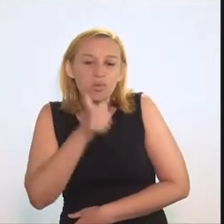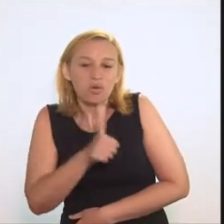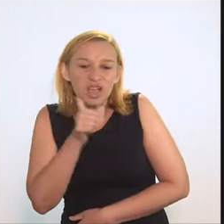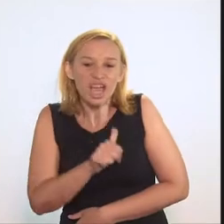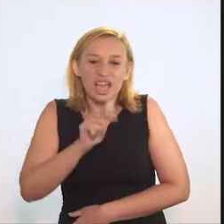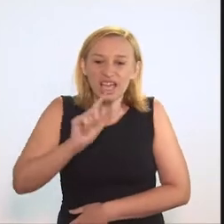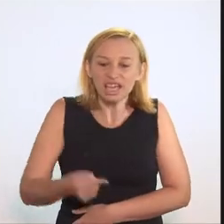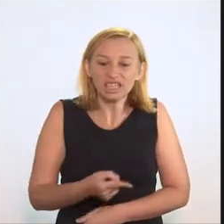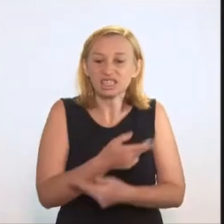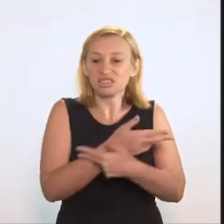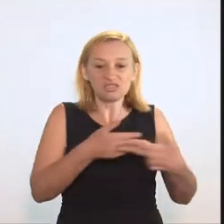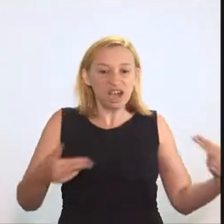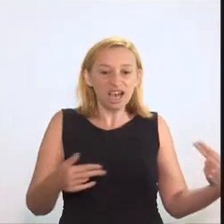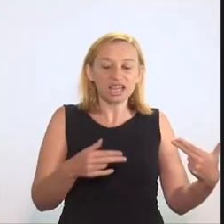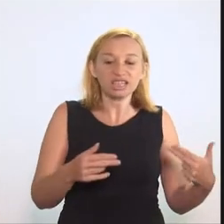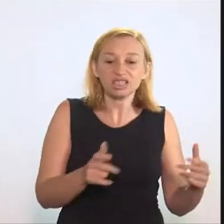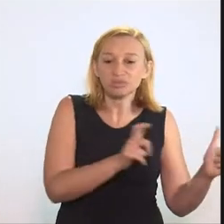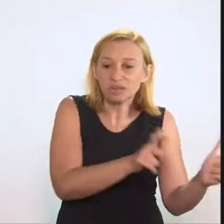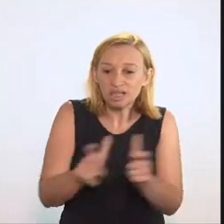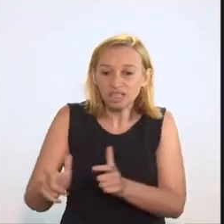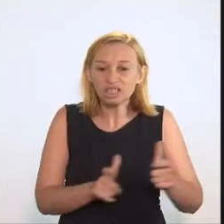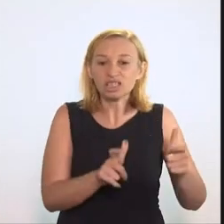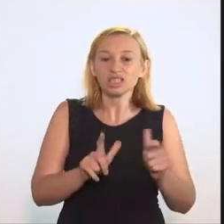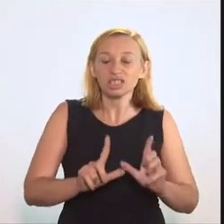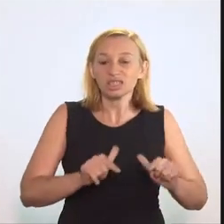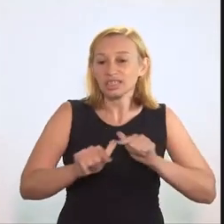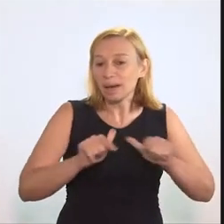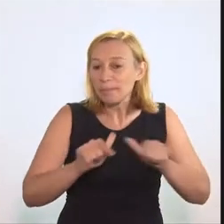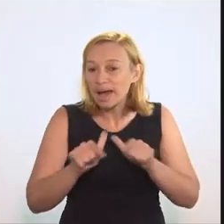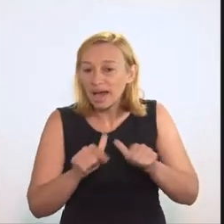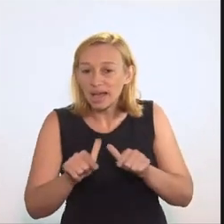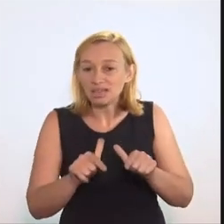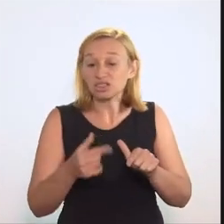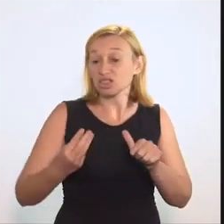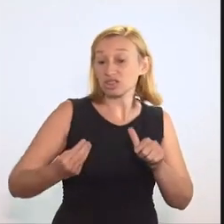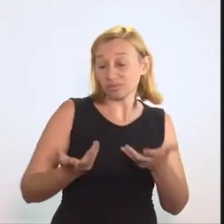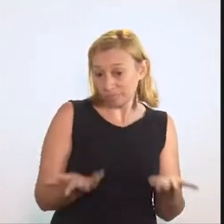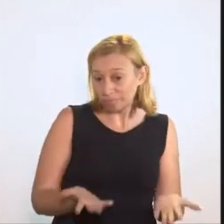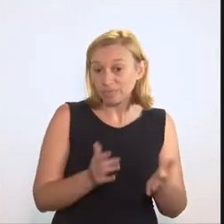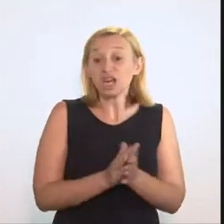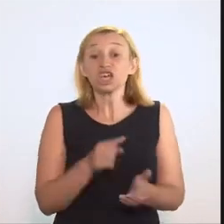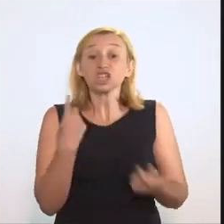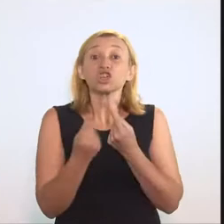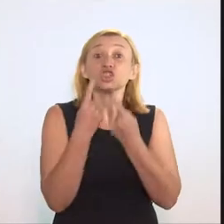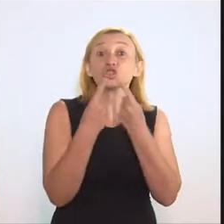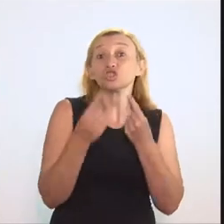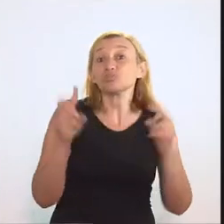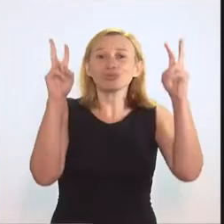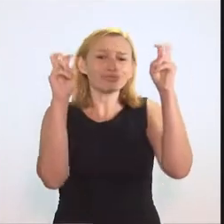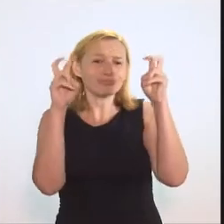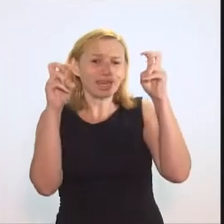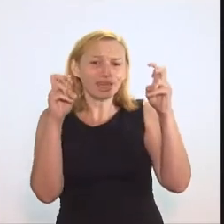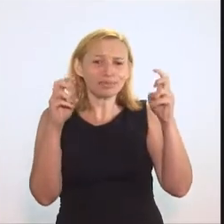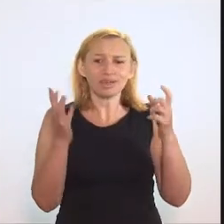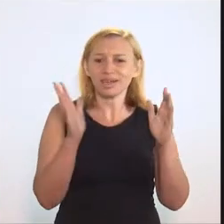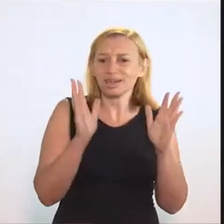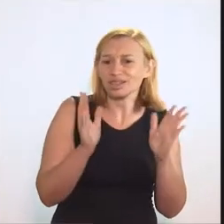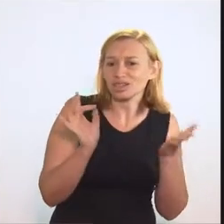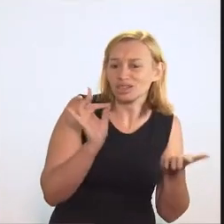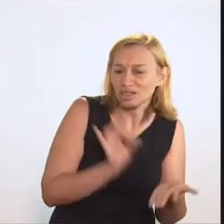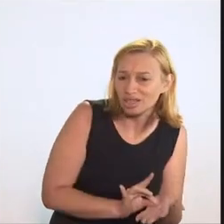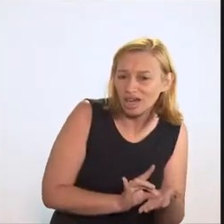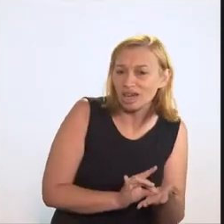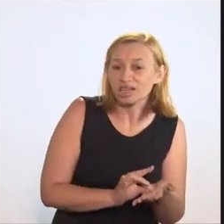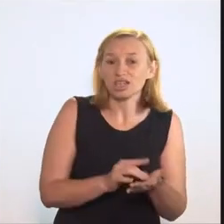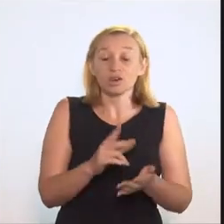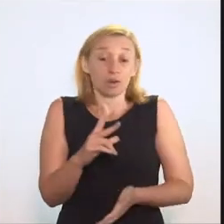mulheres diversas, de diversas profissões, diversas áreas de atuações, diversas vivências, em que a gente discute temas da